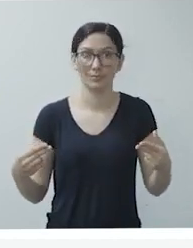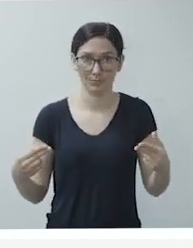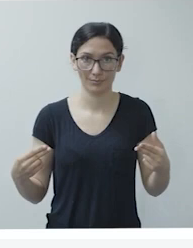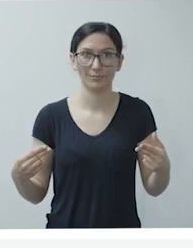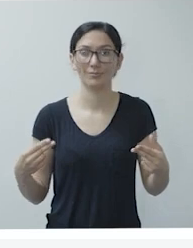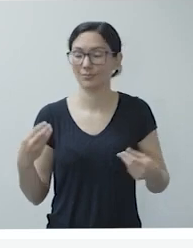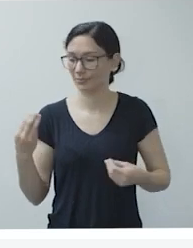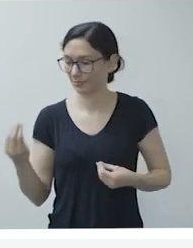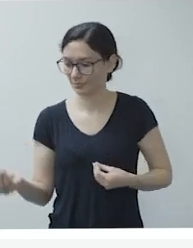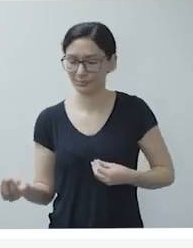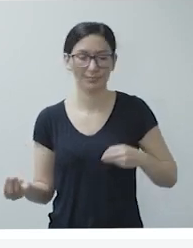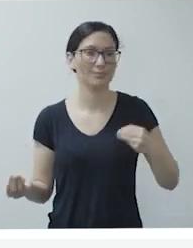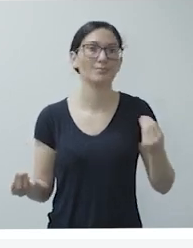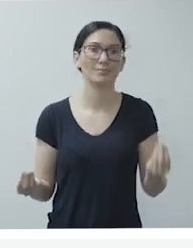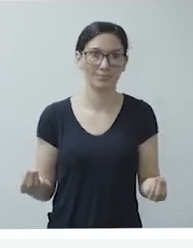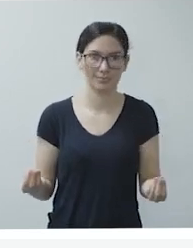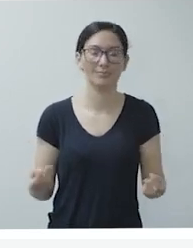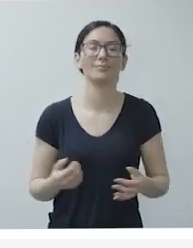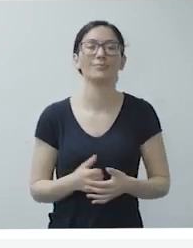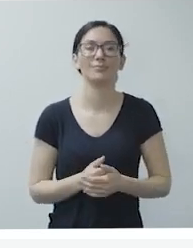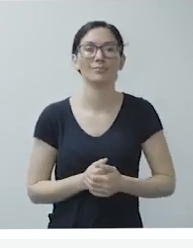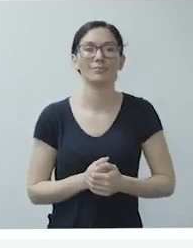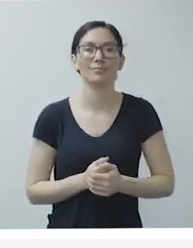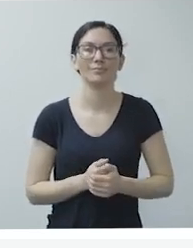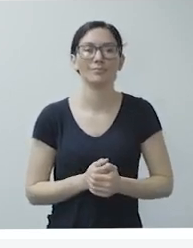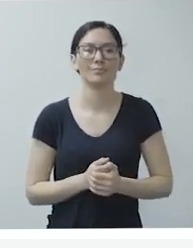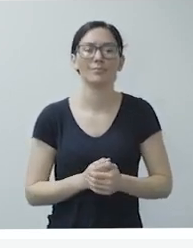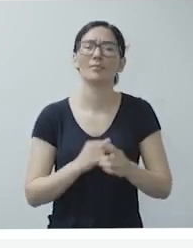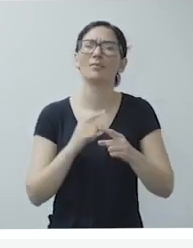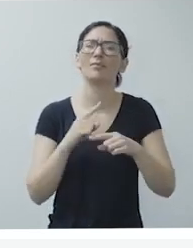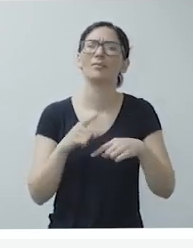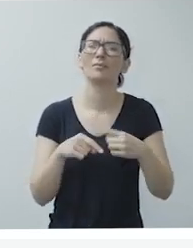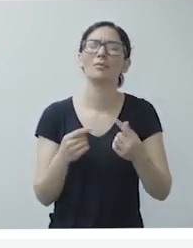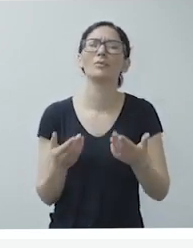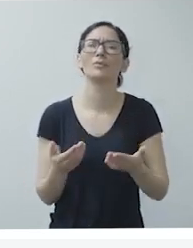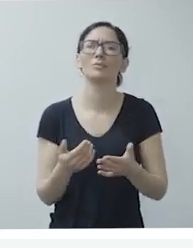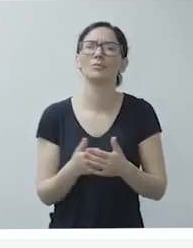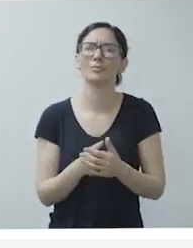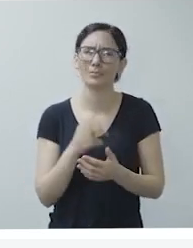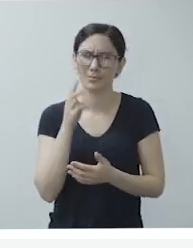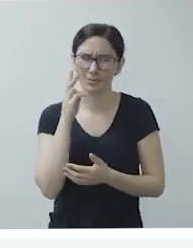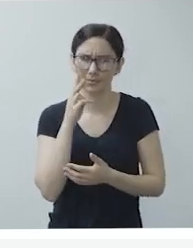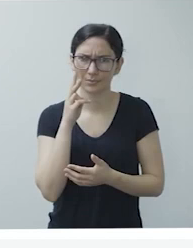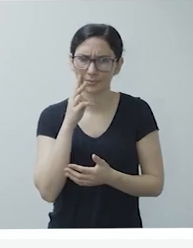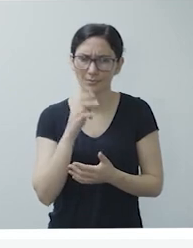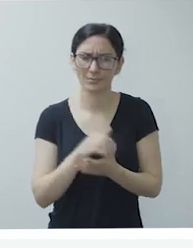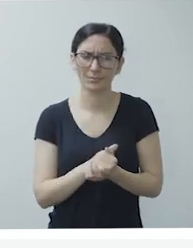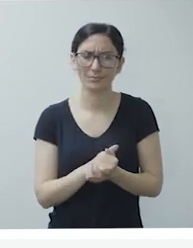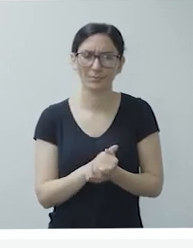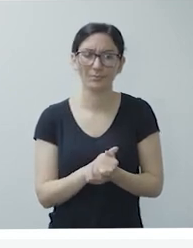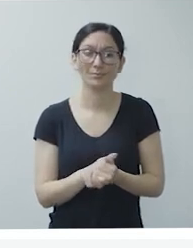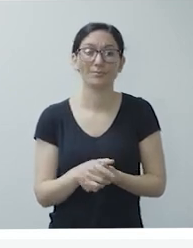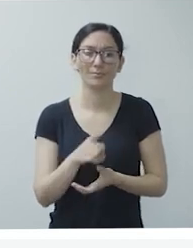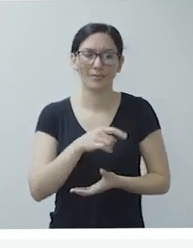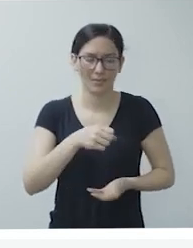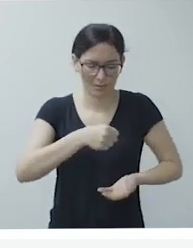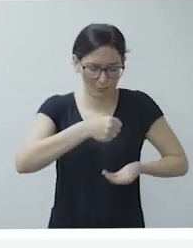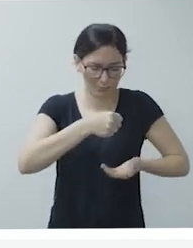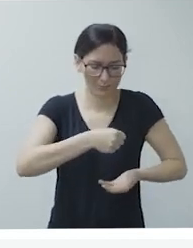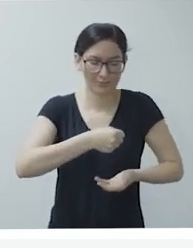igualmente entre nós duas. Qual era o próximo? Lembram? Ah, eram